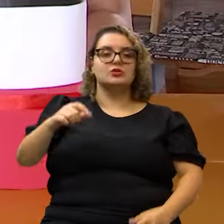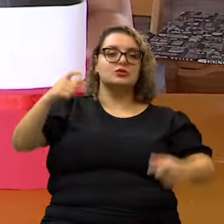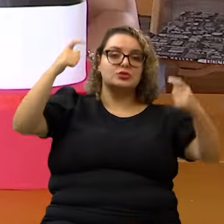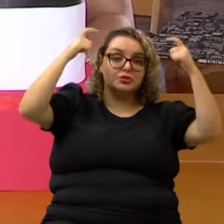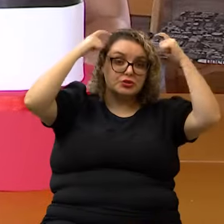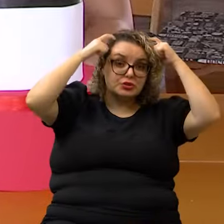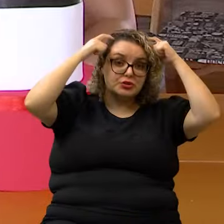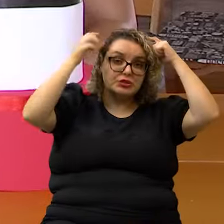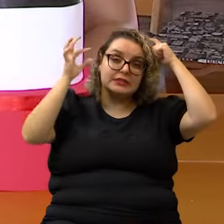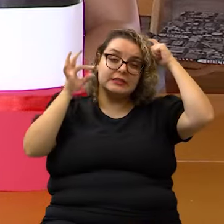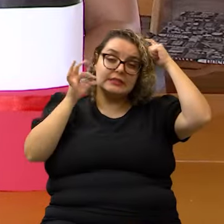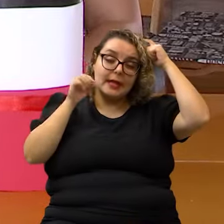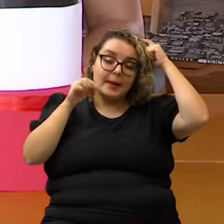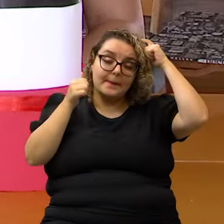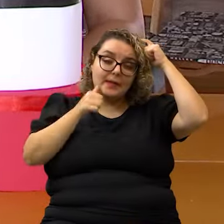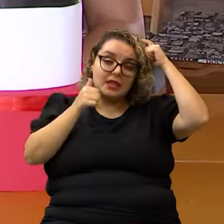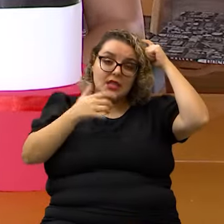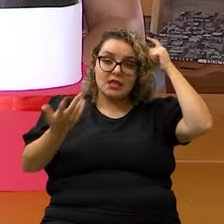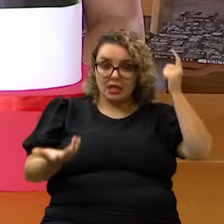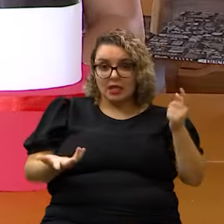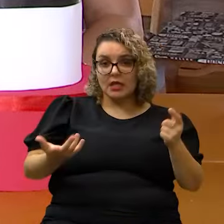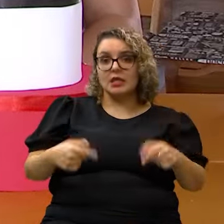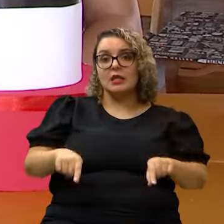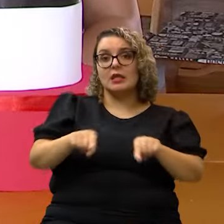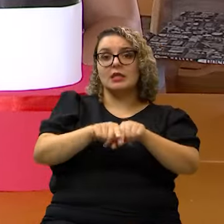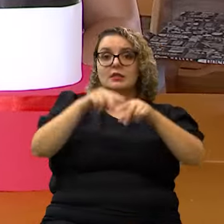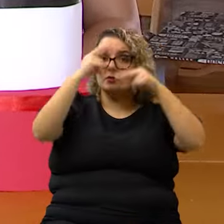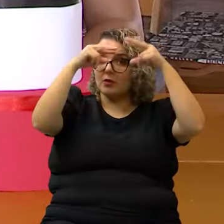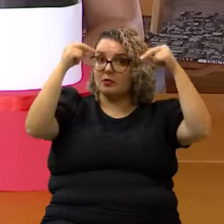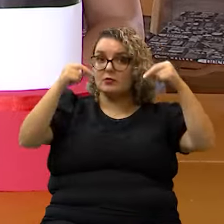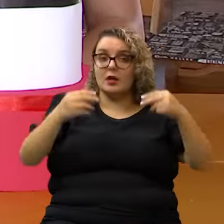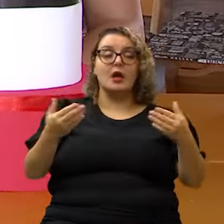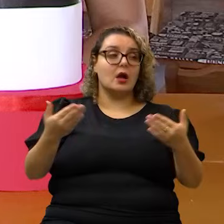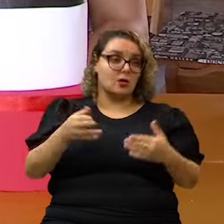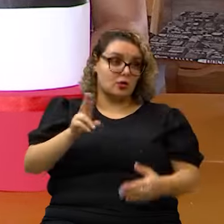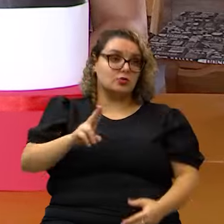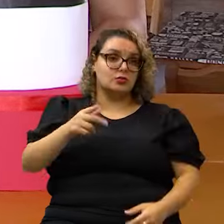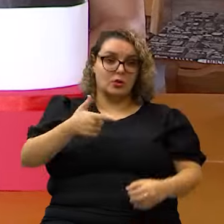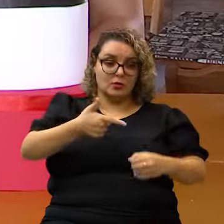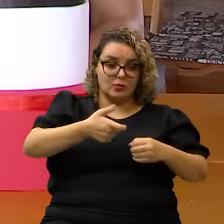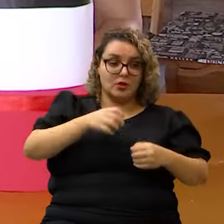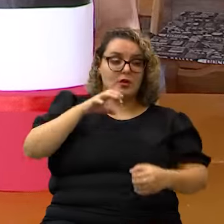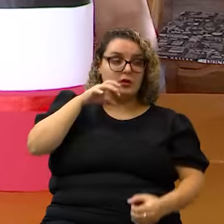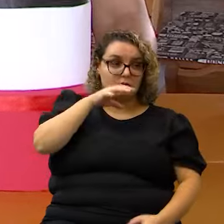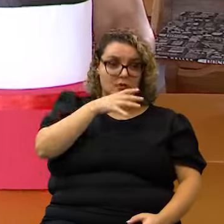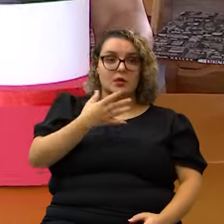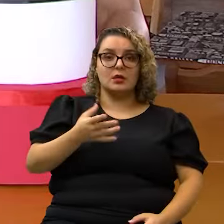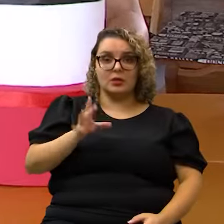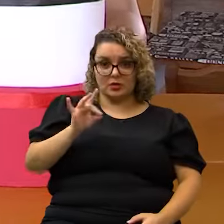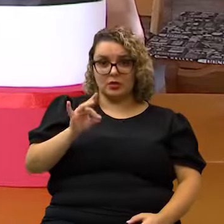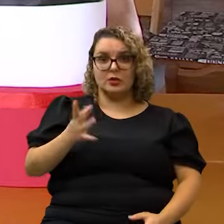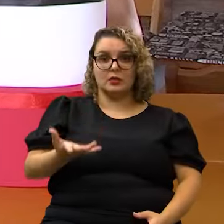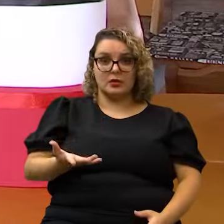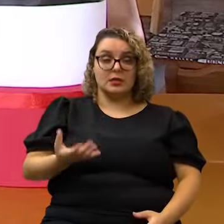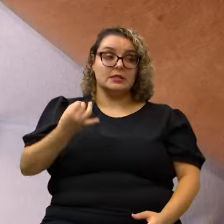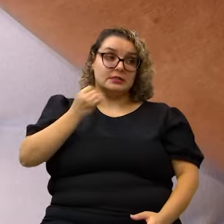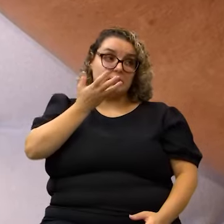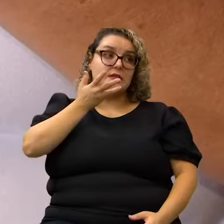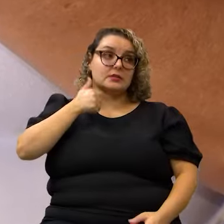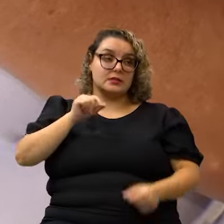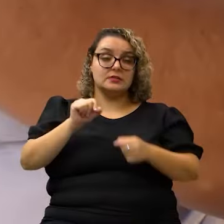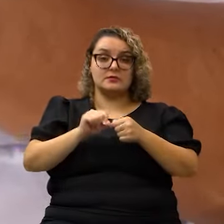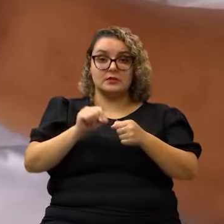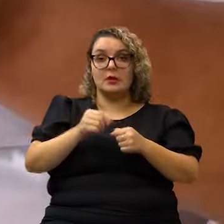né? O que é que eu vou fazer? Agora a gente vai usar a cola quente, né? Se criança for fazer, papai e mamãe do lado para tomar cuidado,